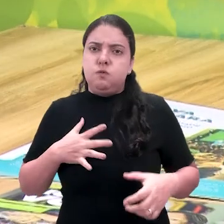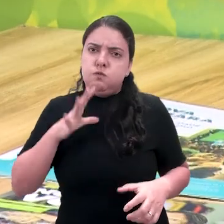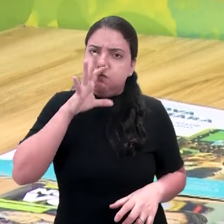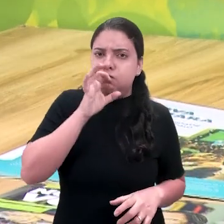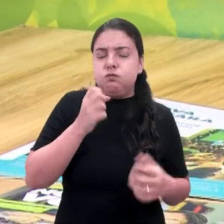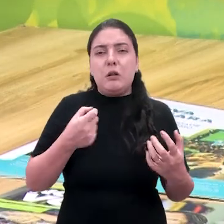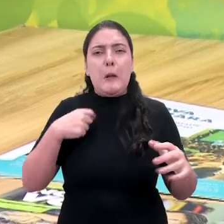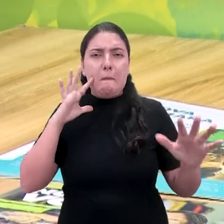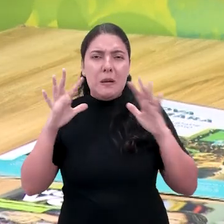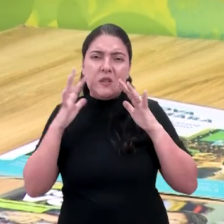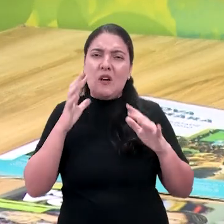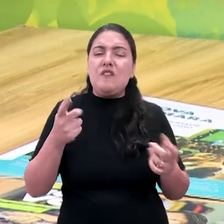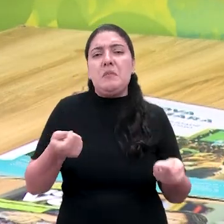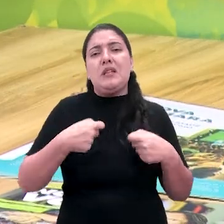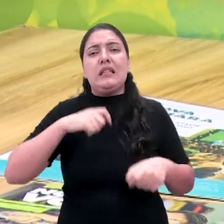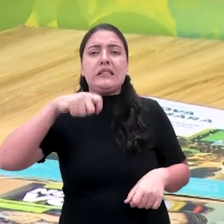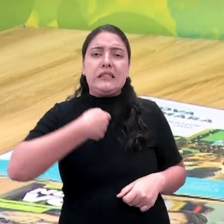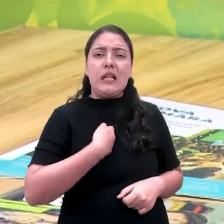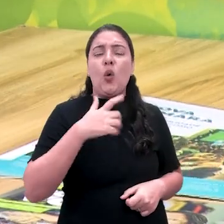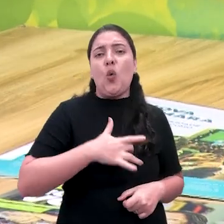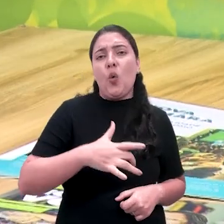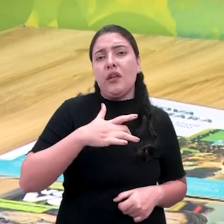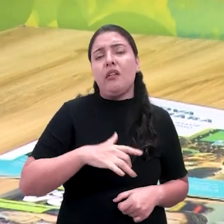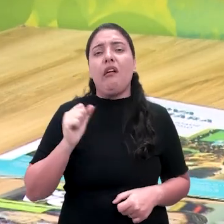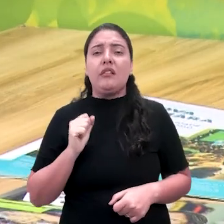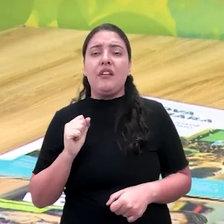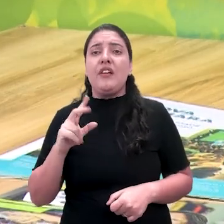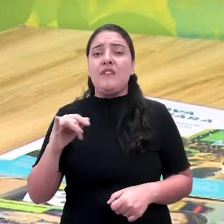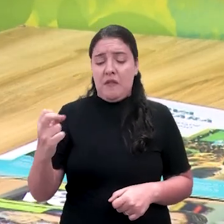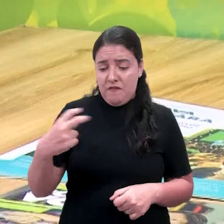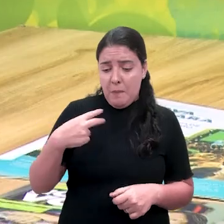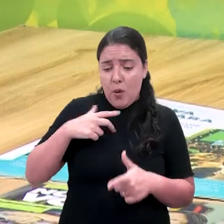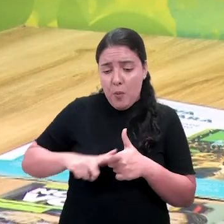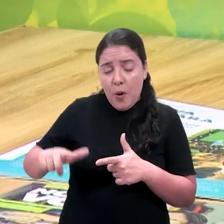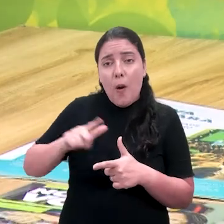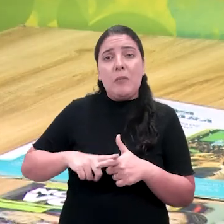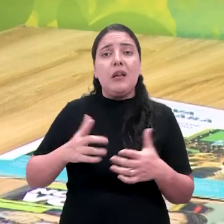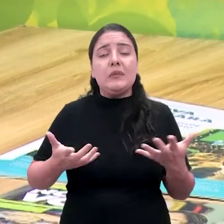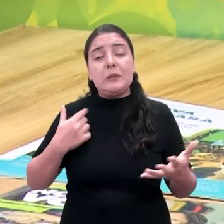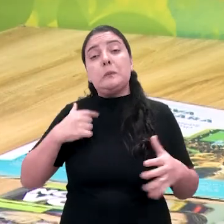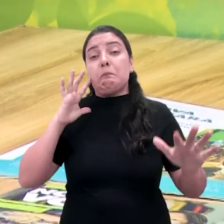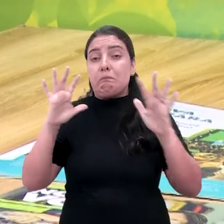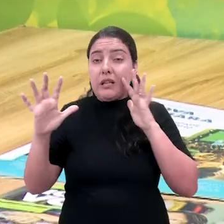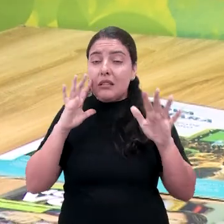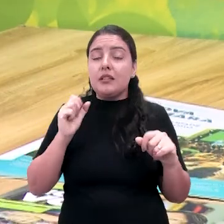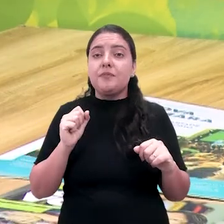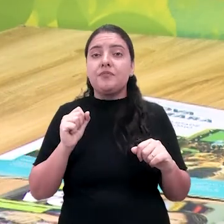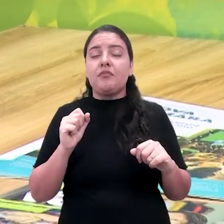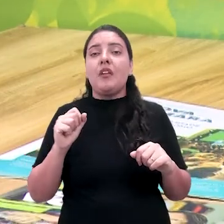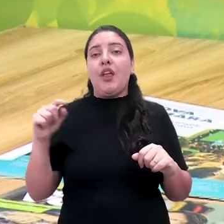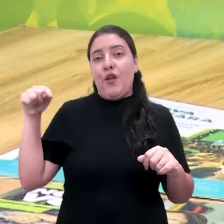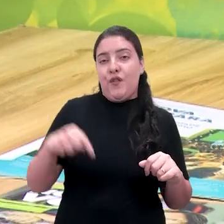assim, meu Deus, eles vão me ver, não vão ver a professora, vão ver o problema. Eu já ficava pensando dessa forma quando eu vim pra